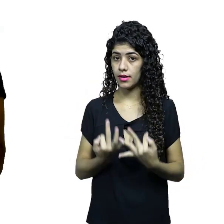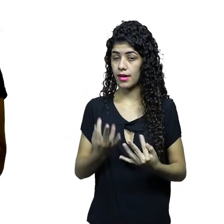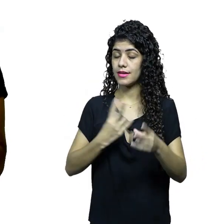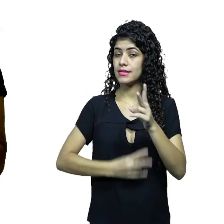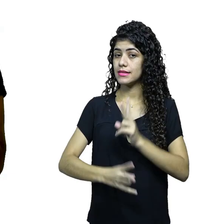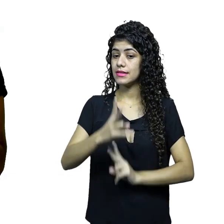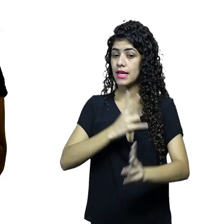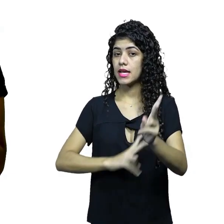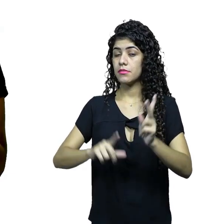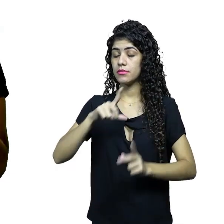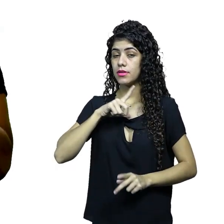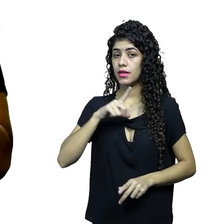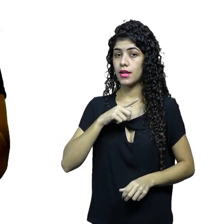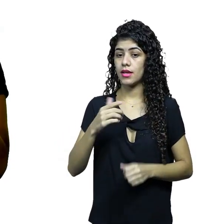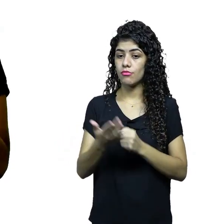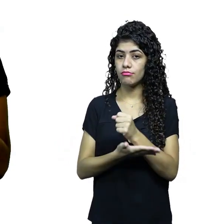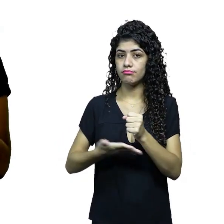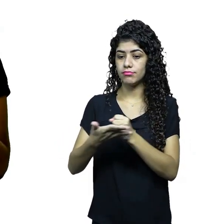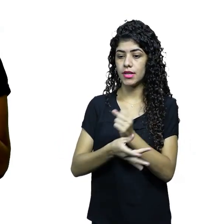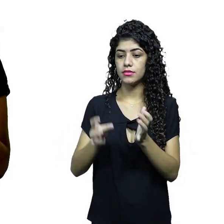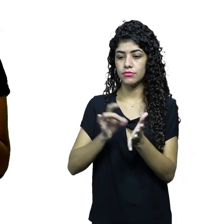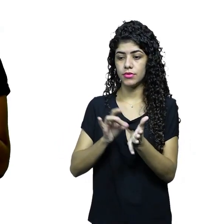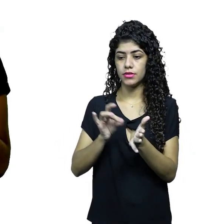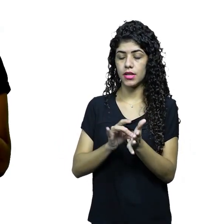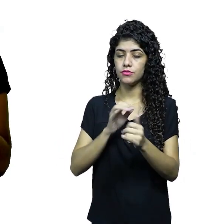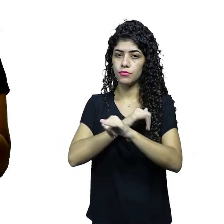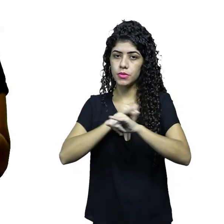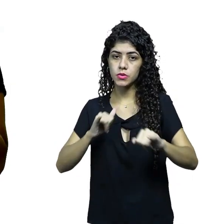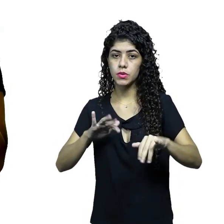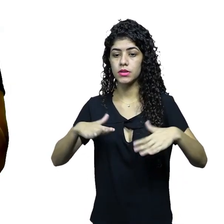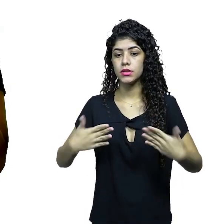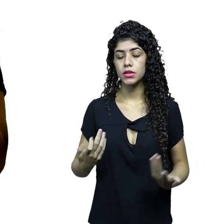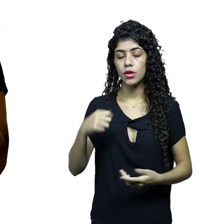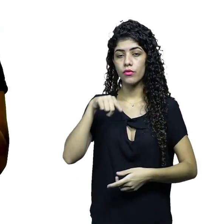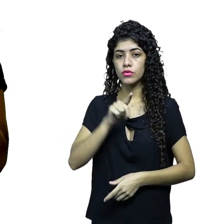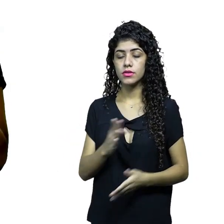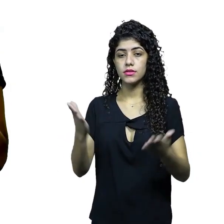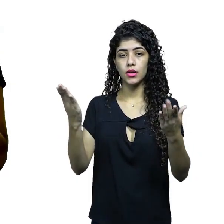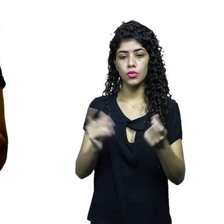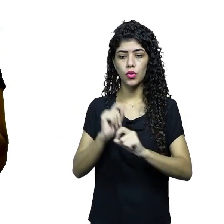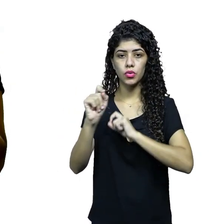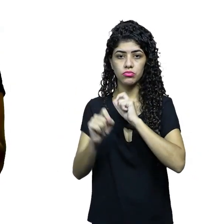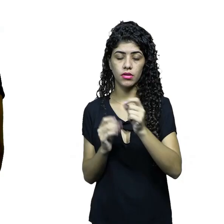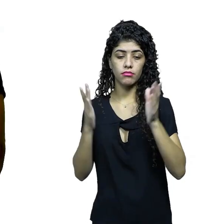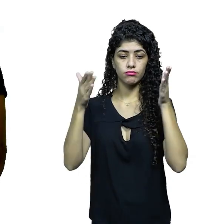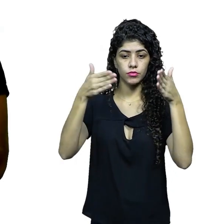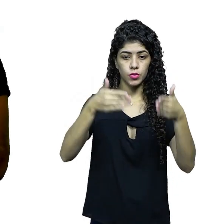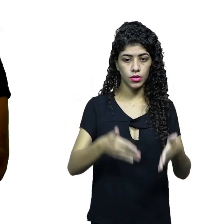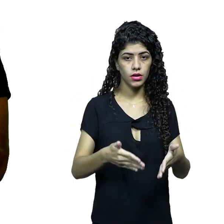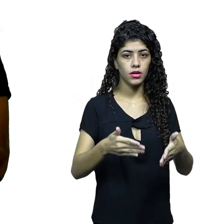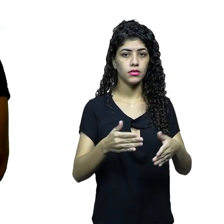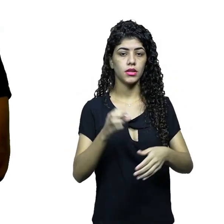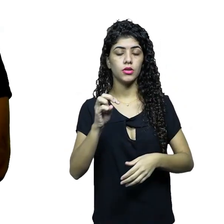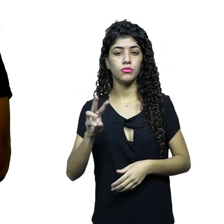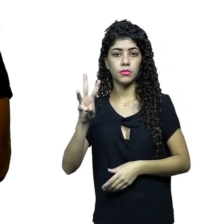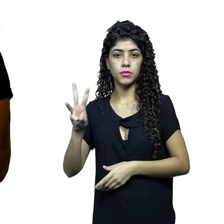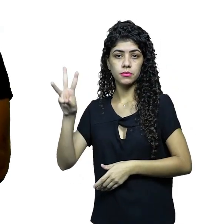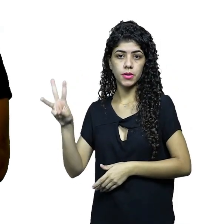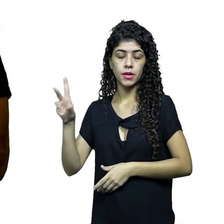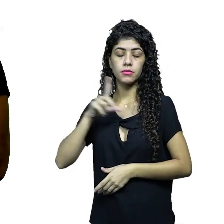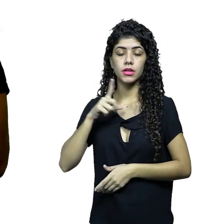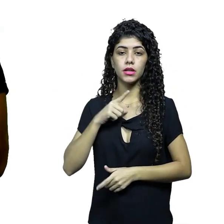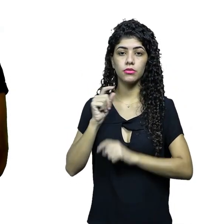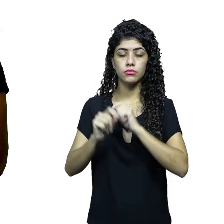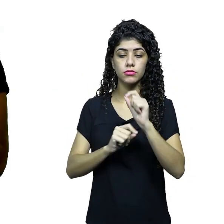falei, sempre se baseando em dados oficiais. Então, vocês vão agora se direcionar lá para o site,